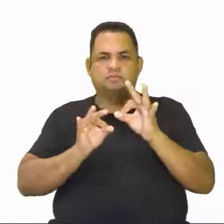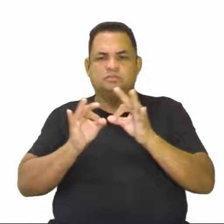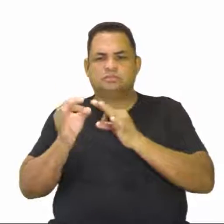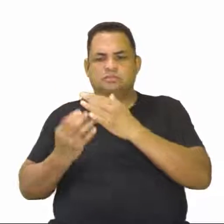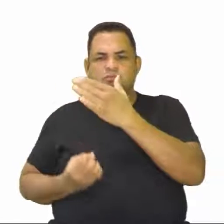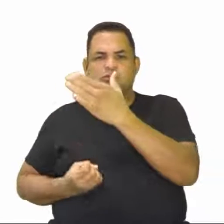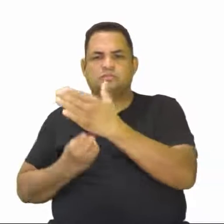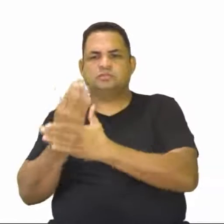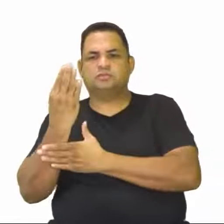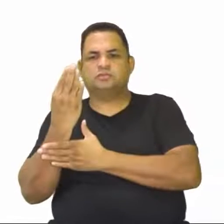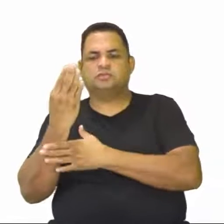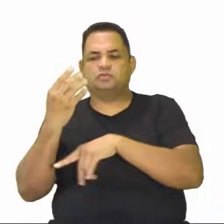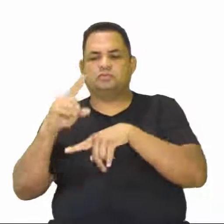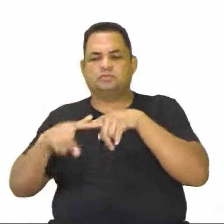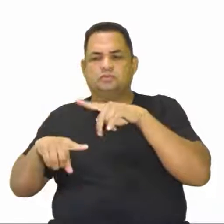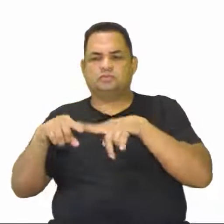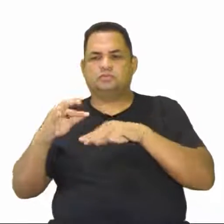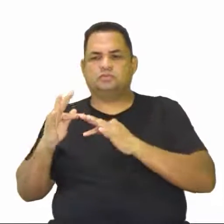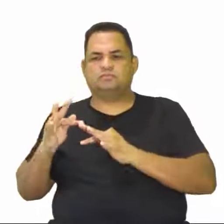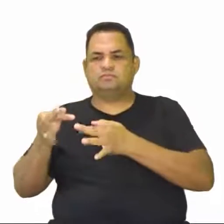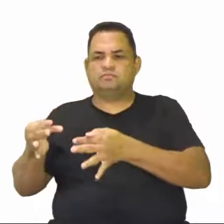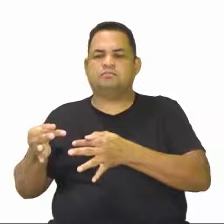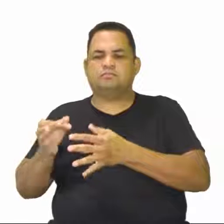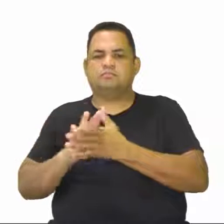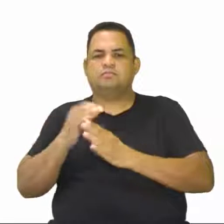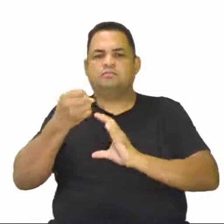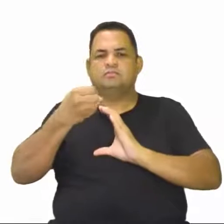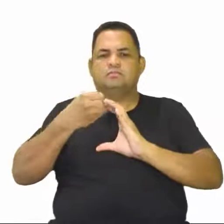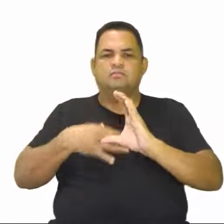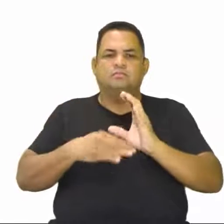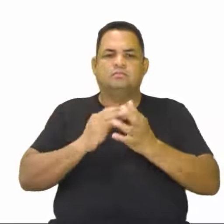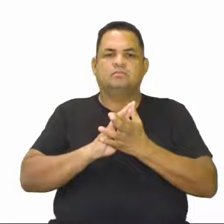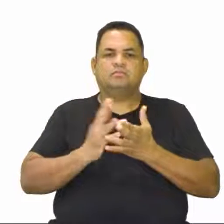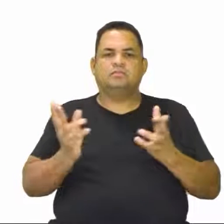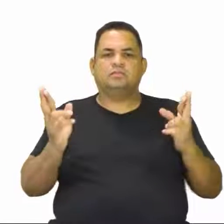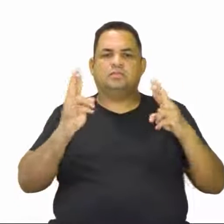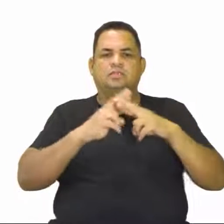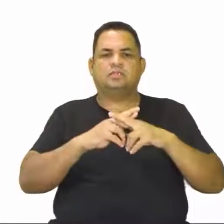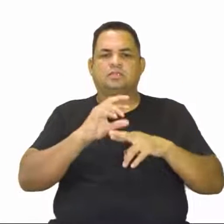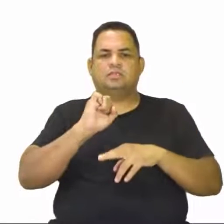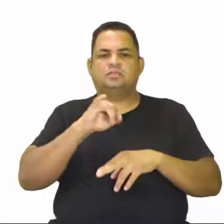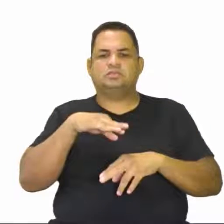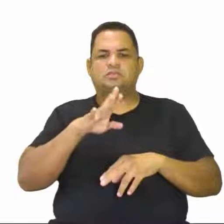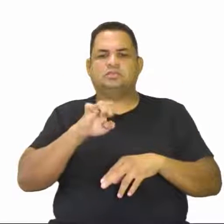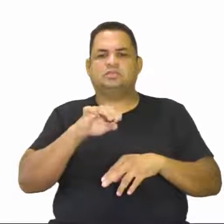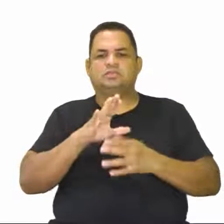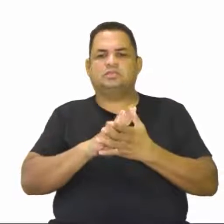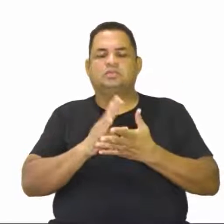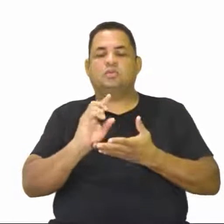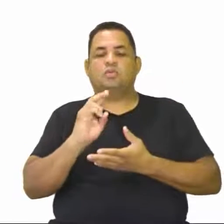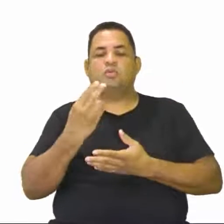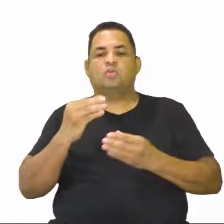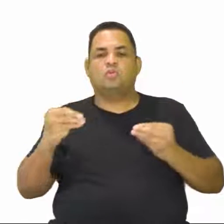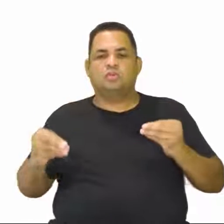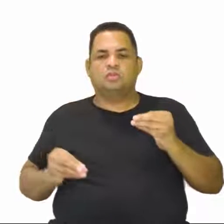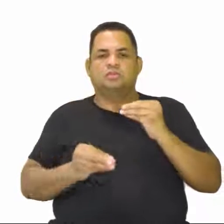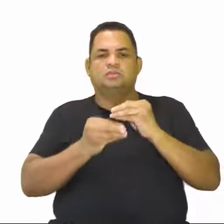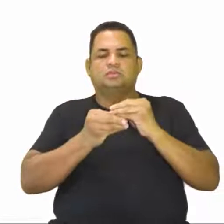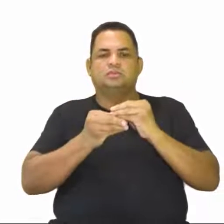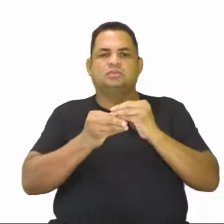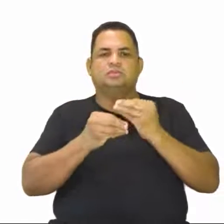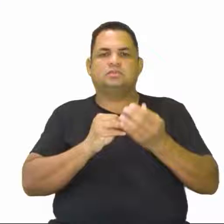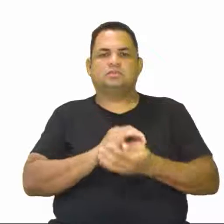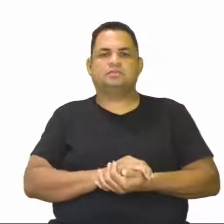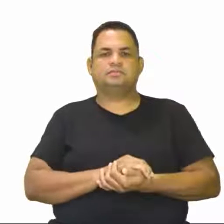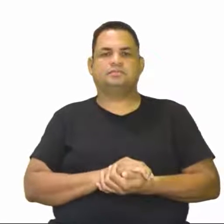um único produto aqui, o que caracteriza uma reação de síntese ou adição. Então, agora que nós